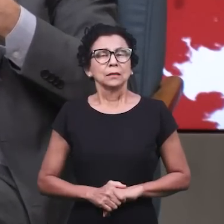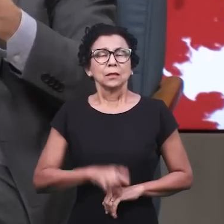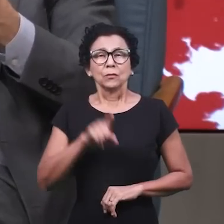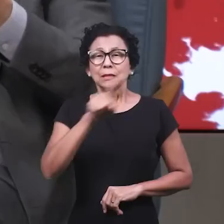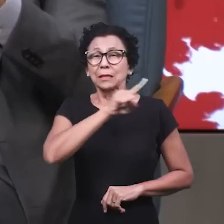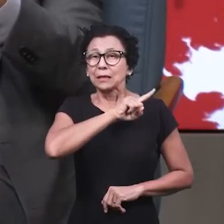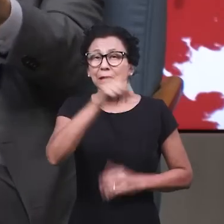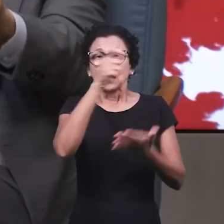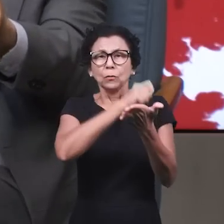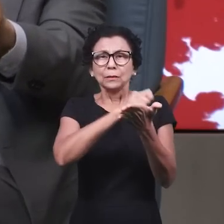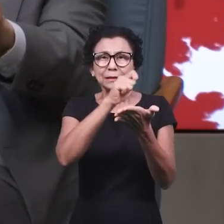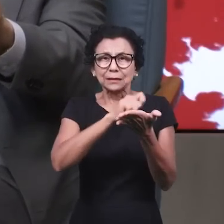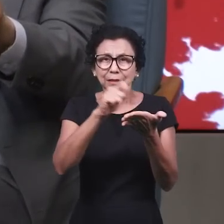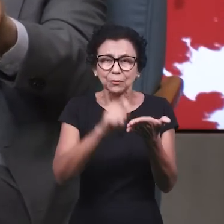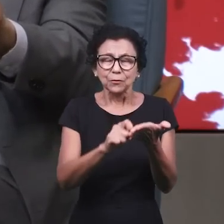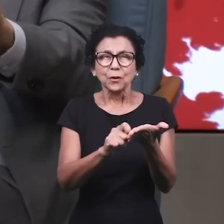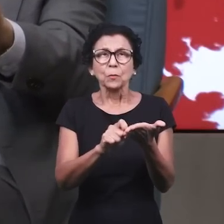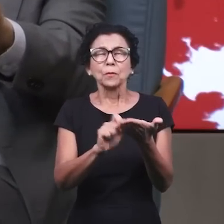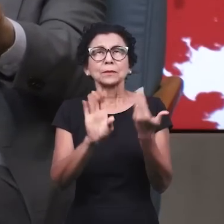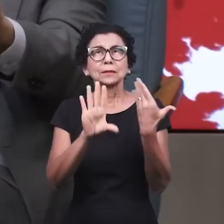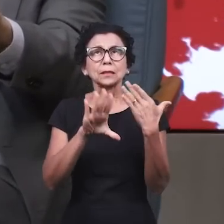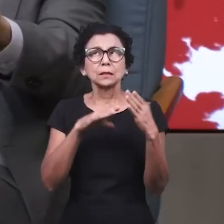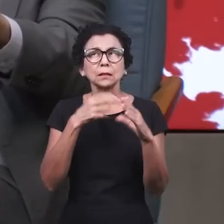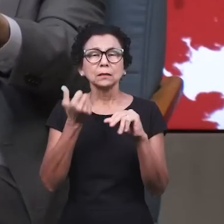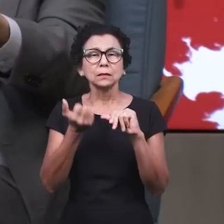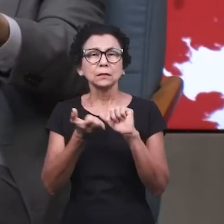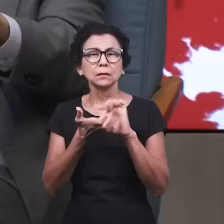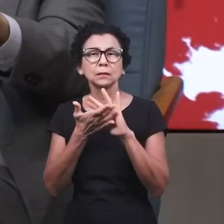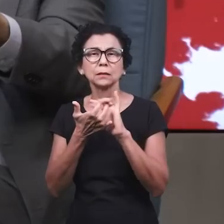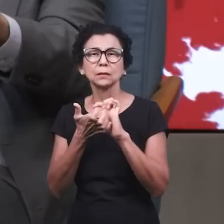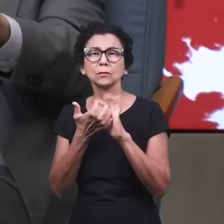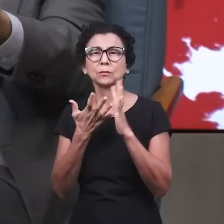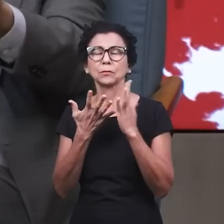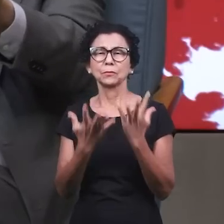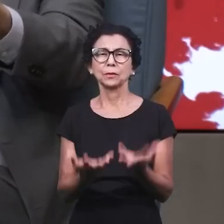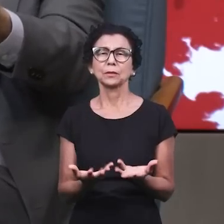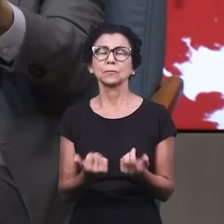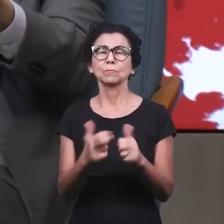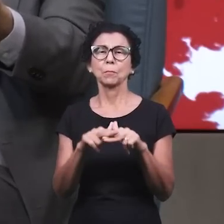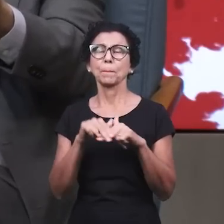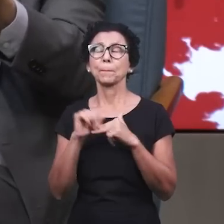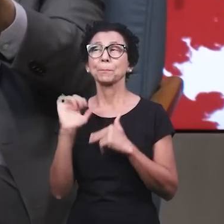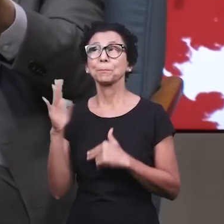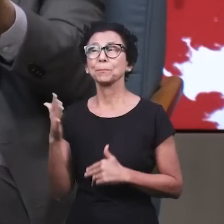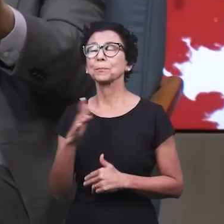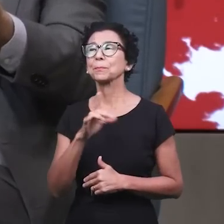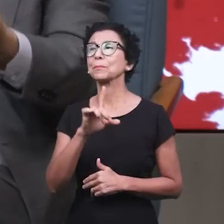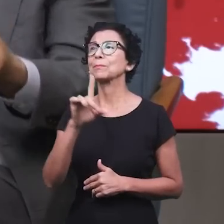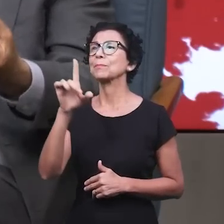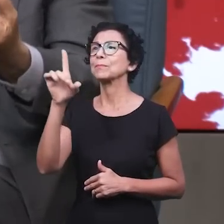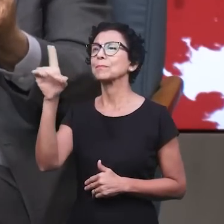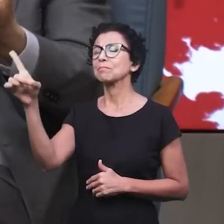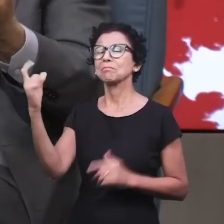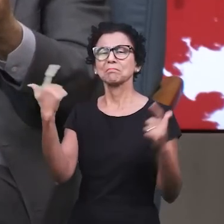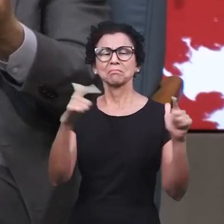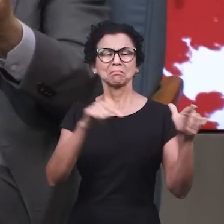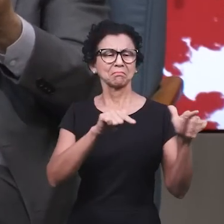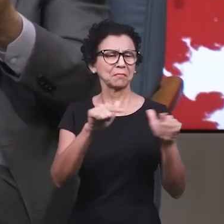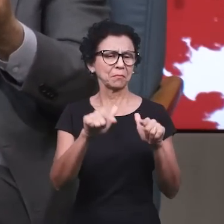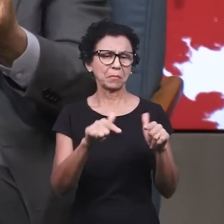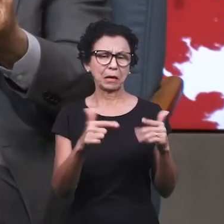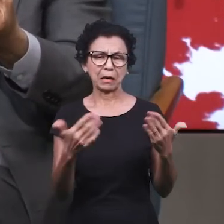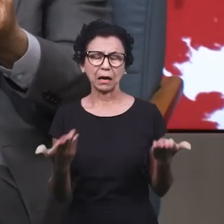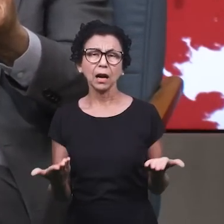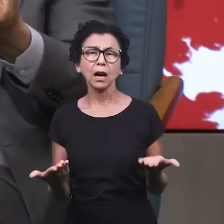interior você expressa aquele louvor como uma forma de adoração a Deus, seja no seu local